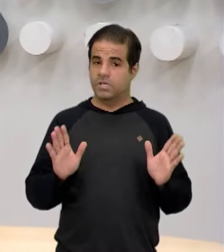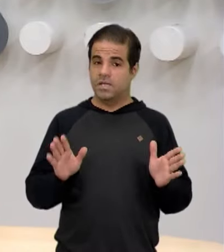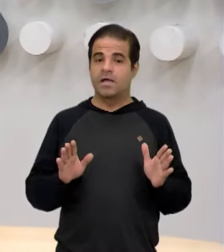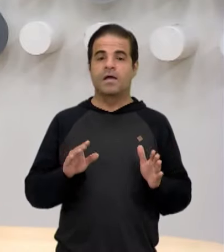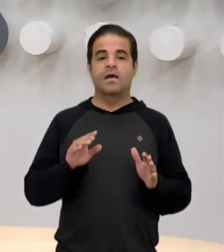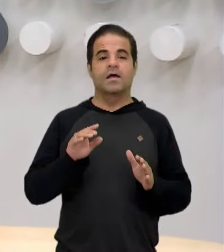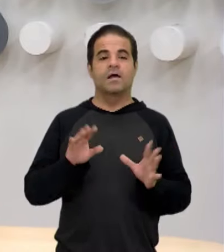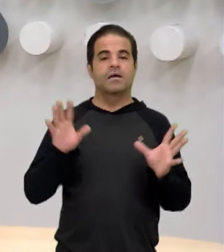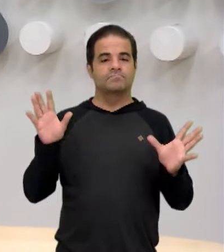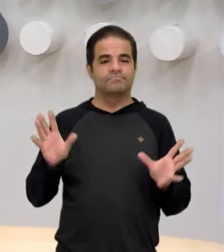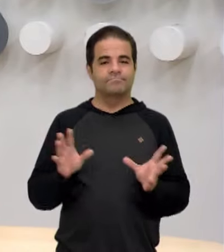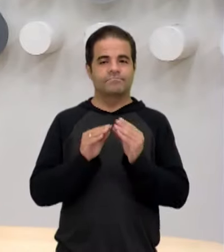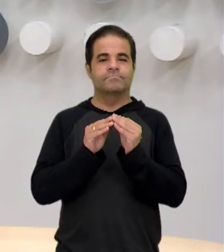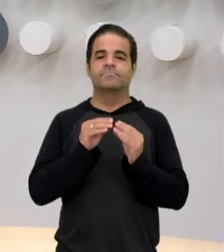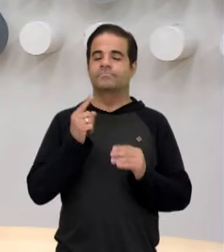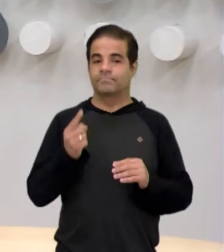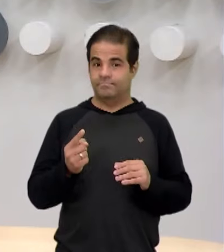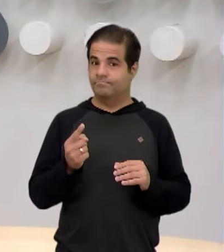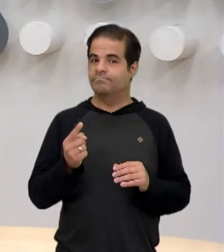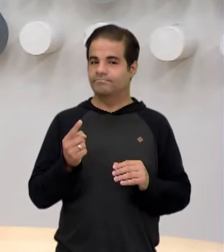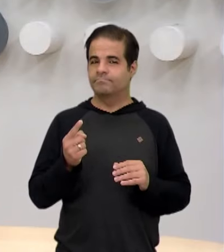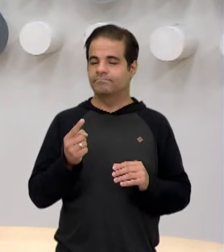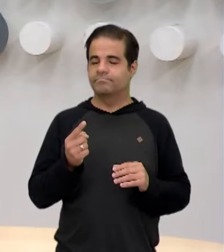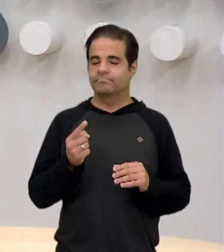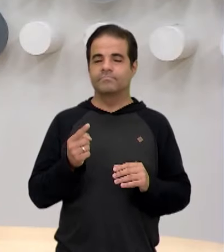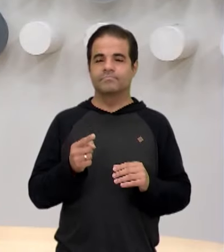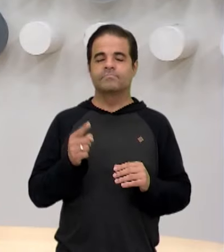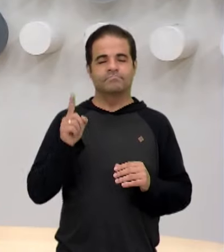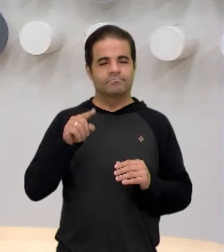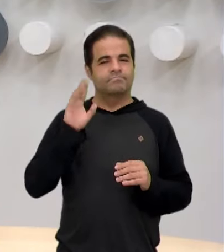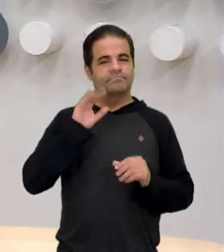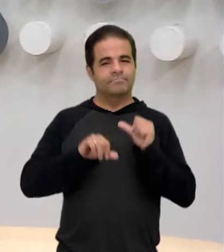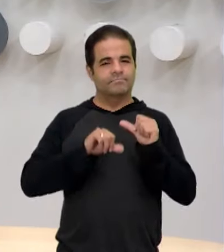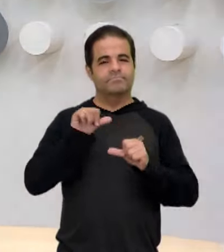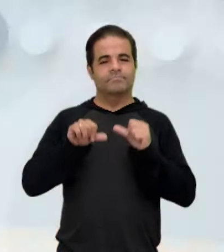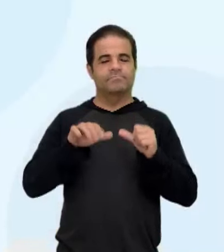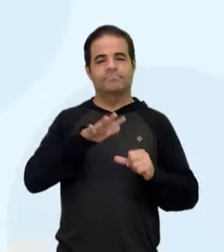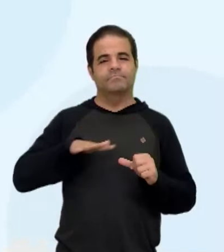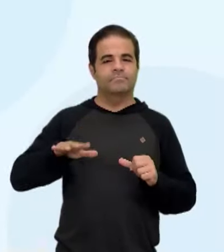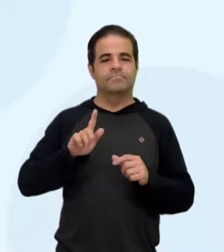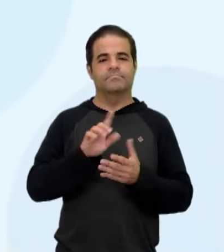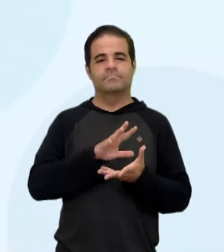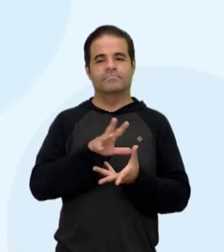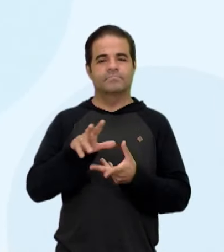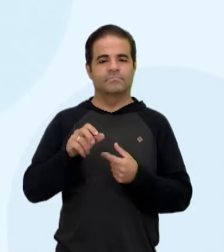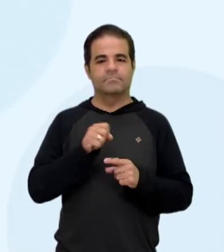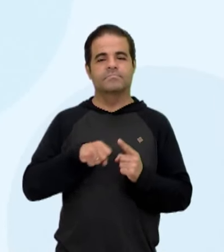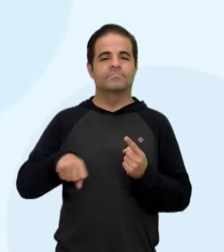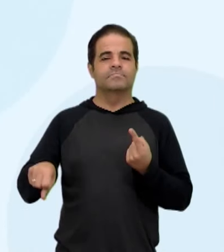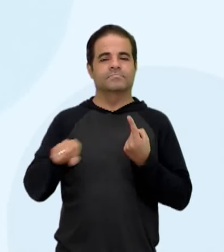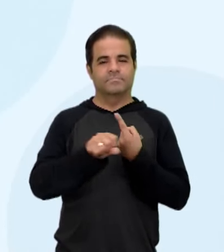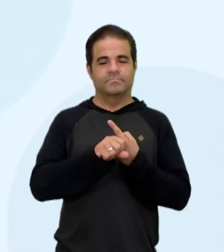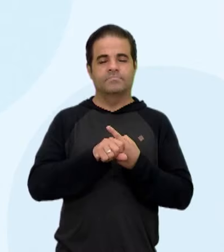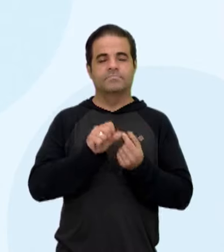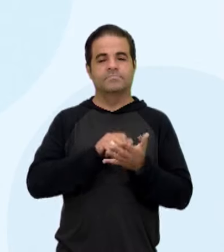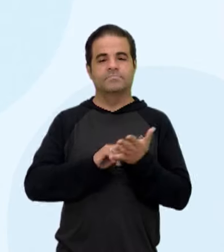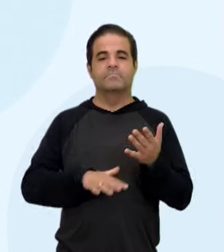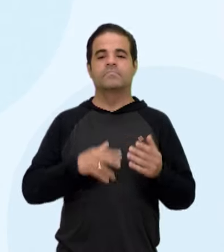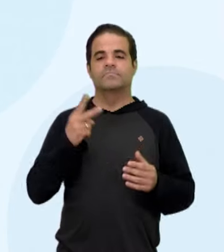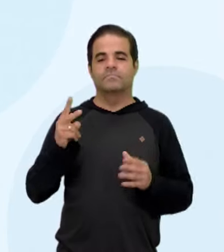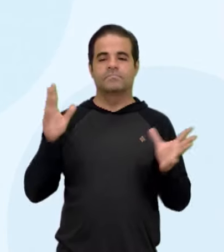nossa sistematização 1. Olha só que legal. Transformações no espaço geográfico e sociedade, atividade